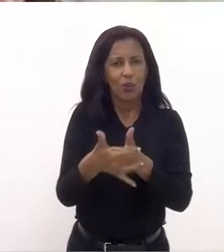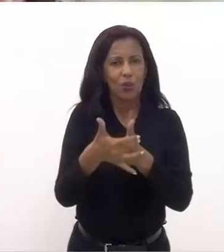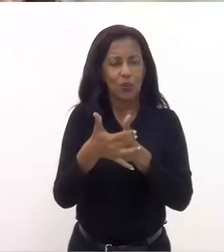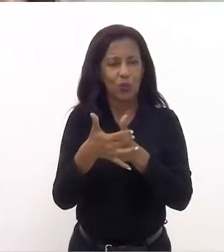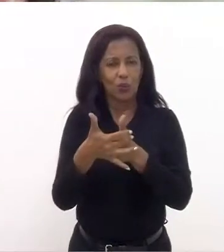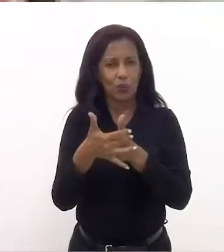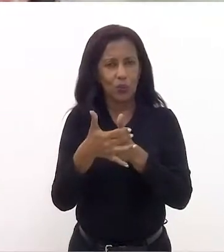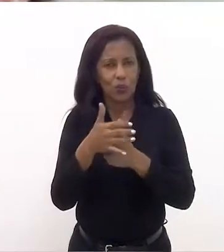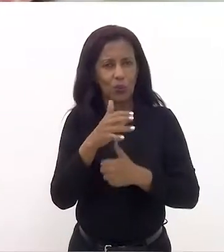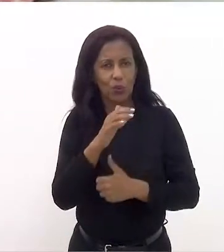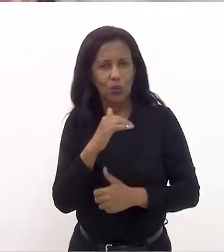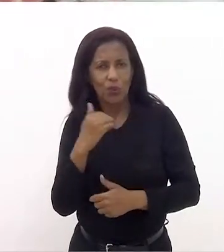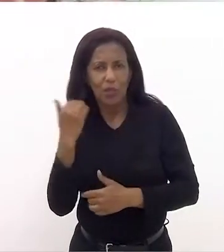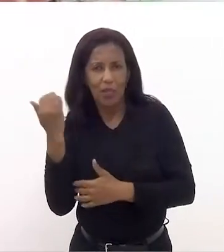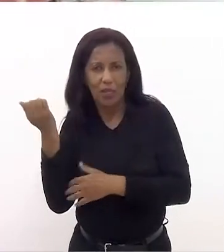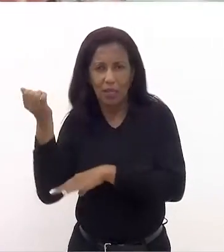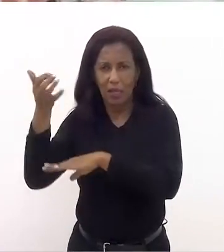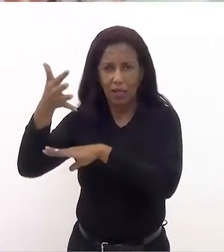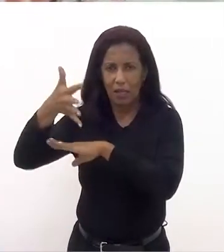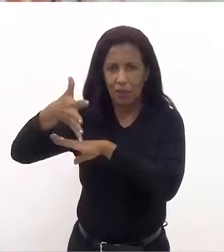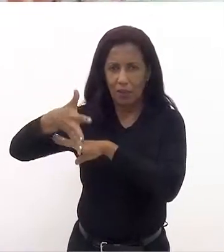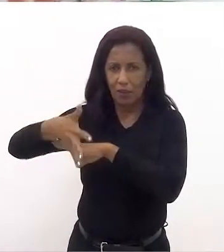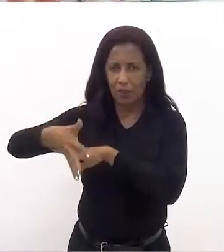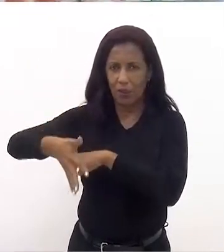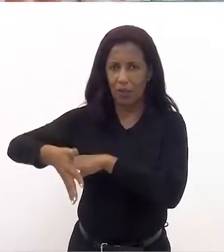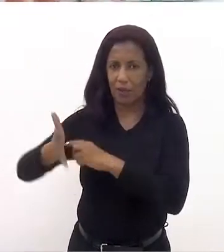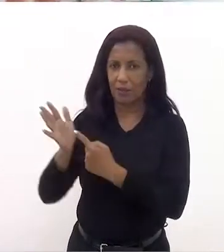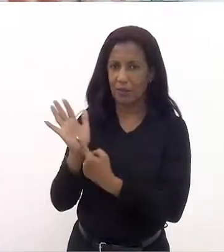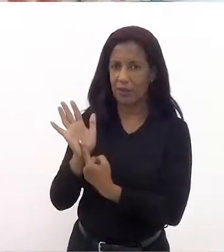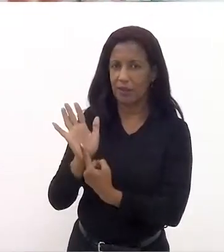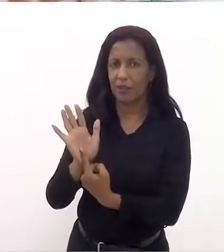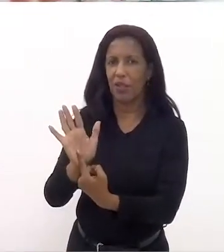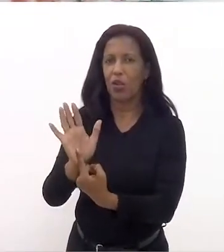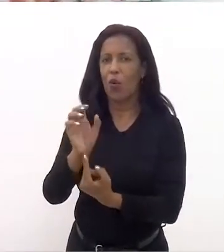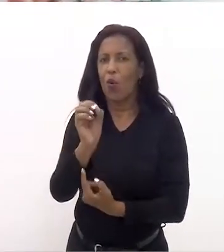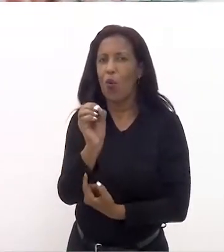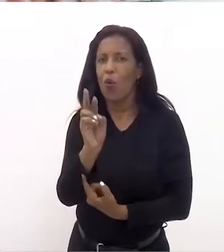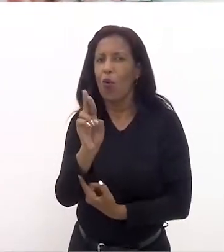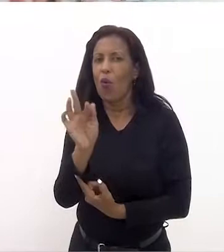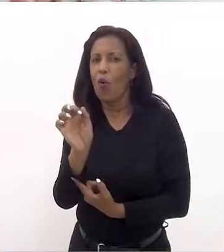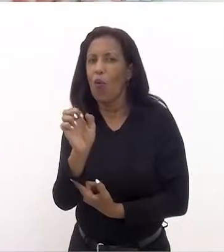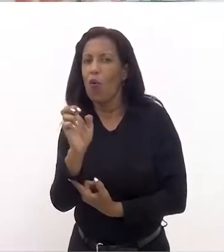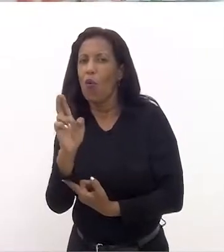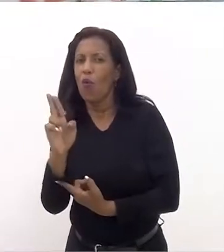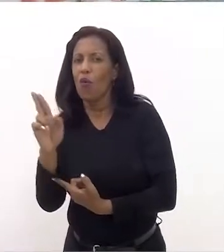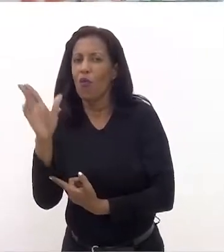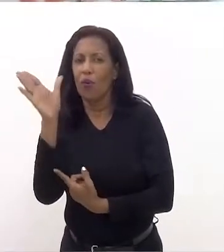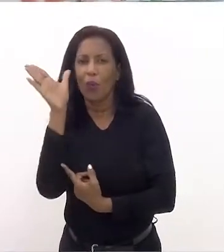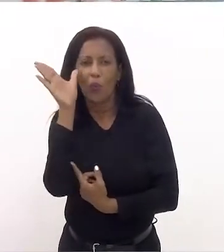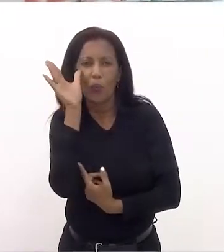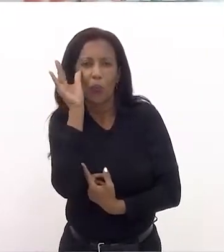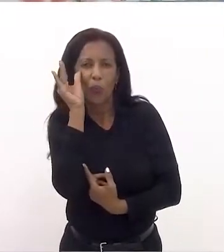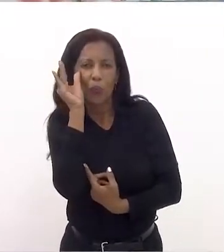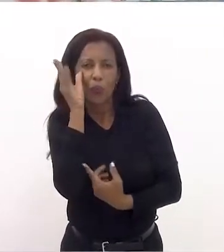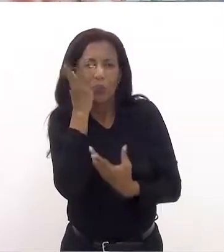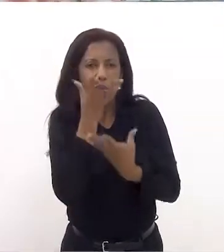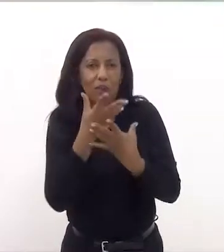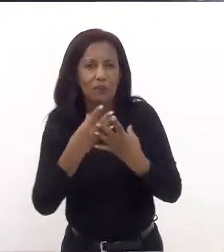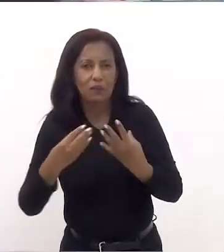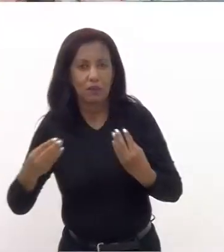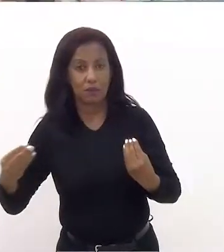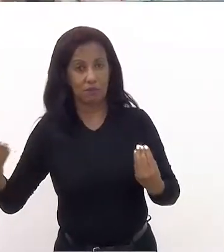rumor, que sereno decifrou e como Orfeu, por curiosidade, se